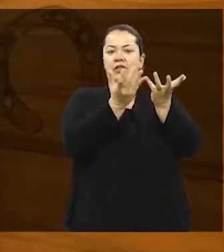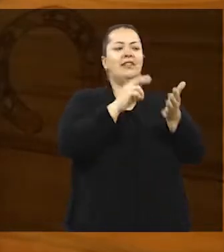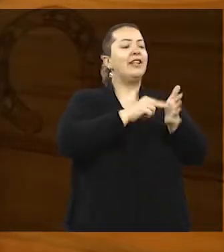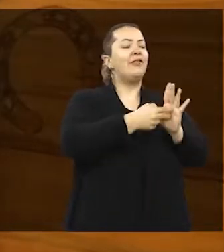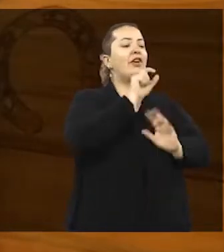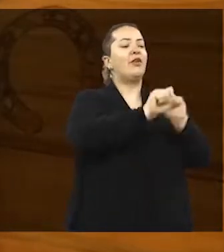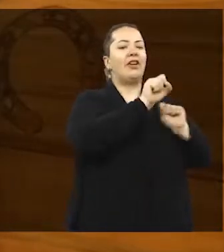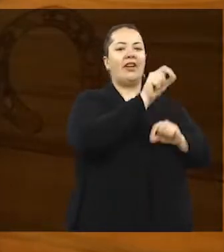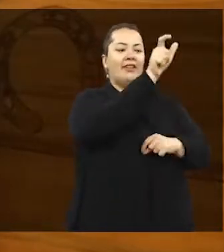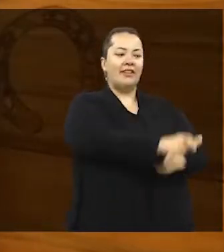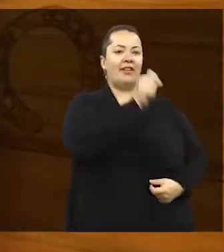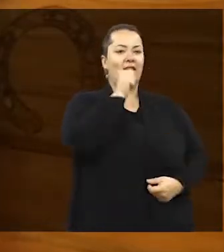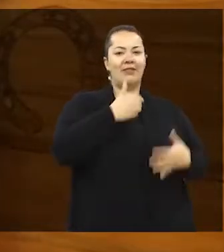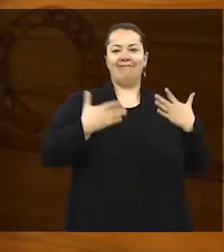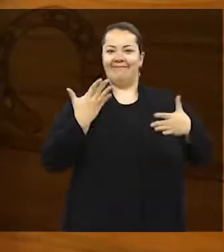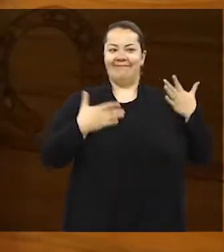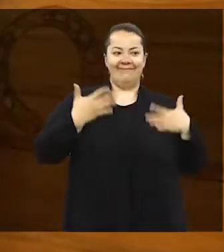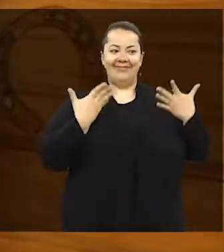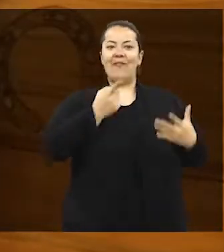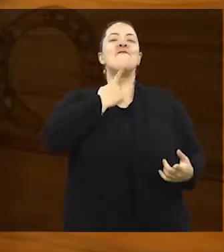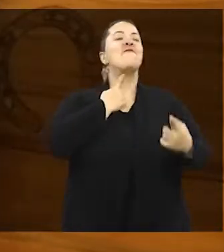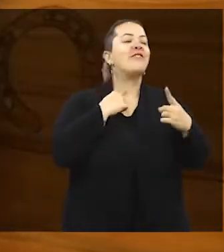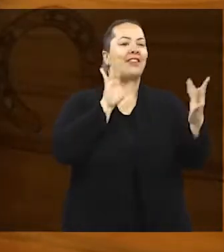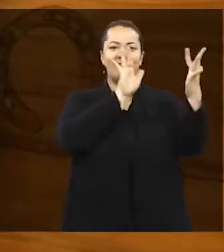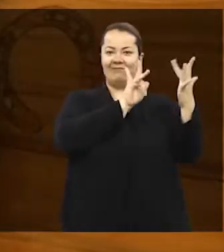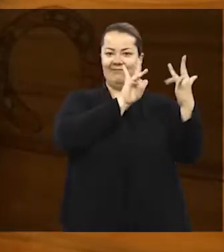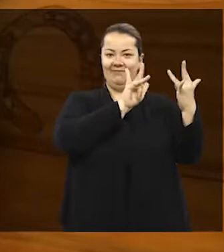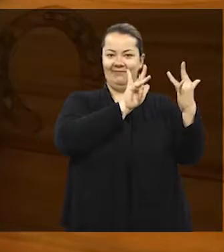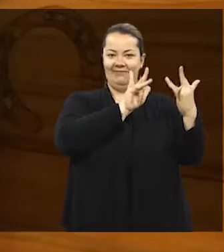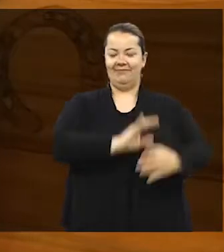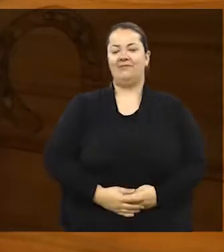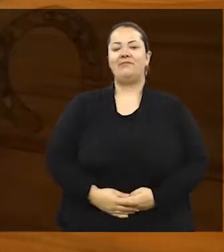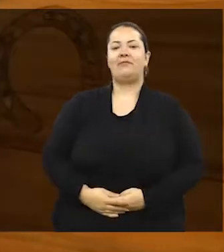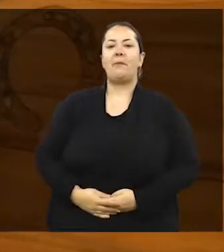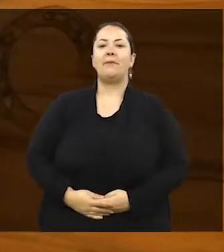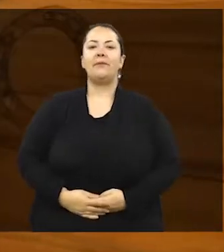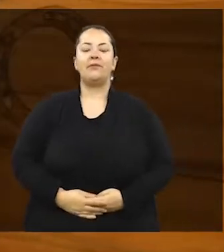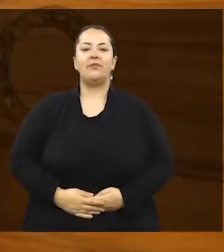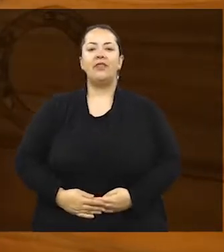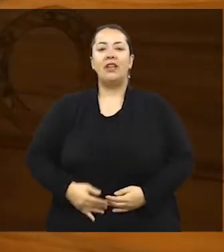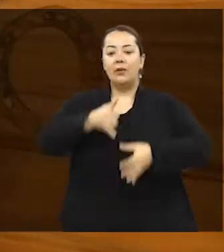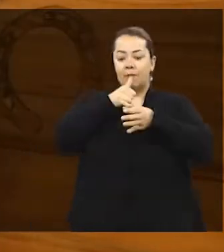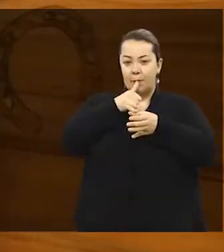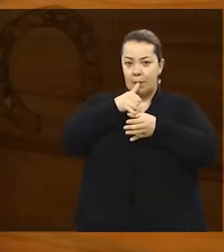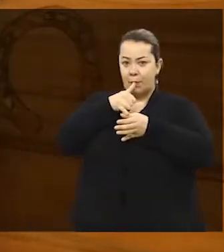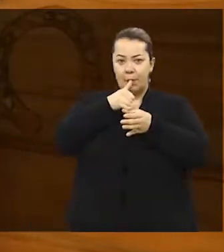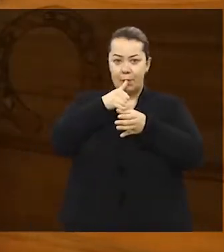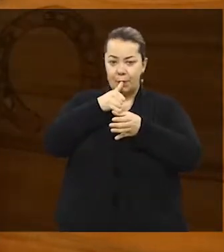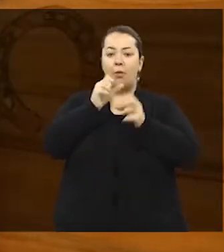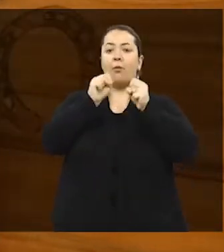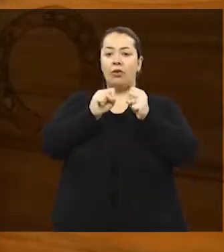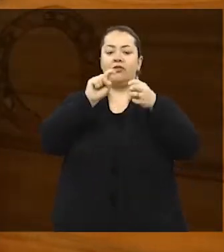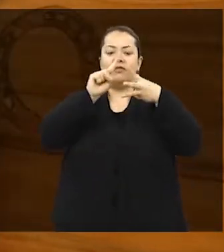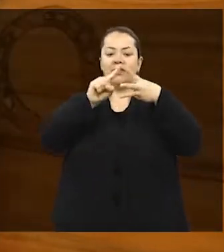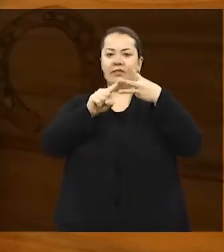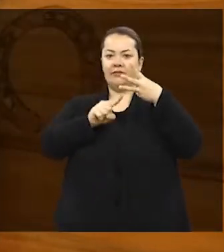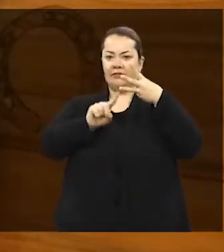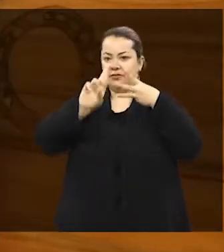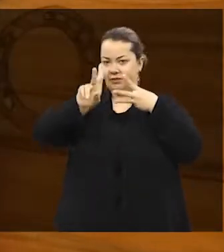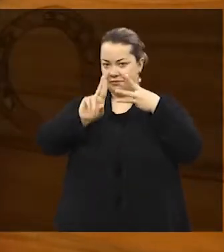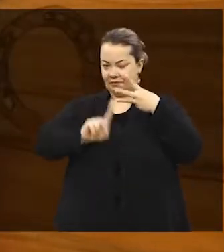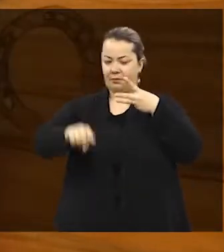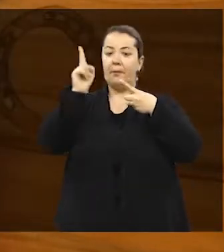o mate solito, quando o mateador não precisa de mais nada além dele e os avios do mate para matear.